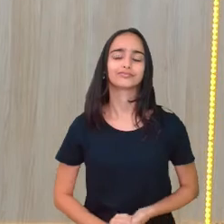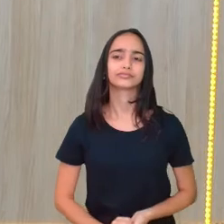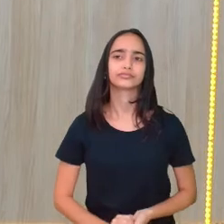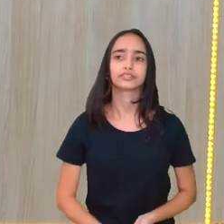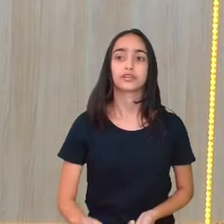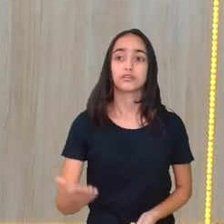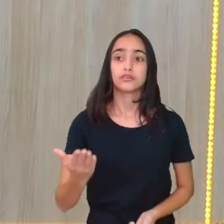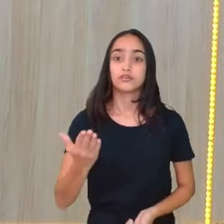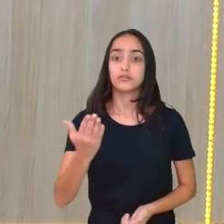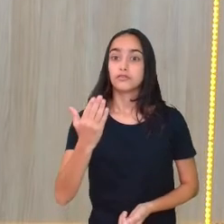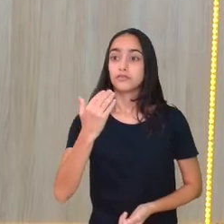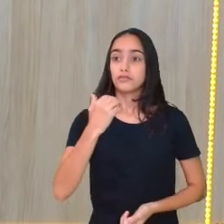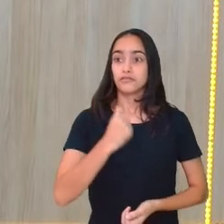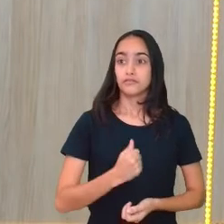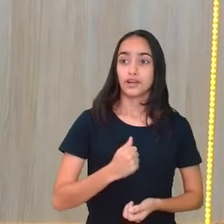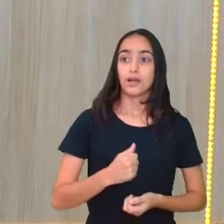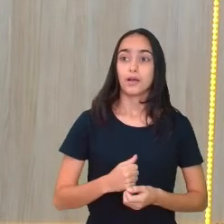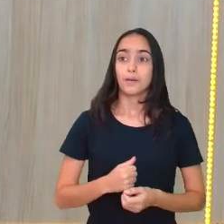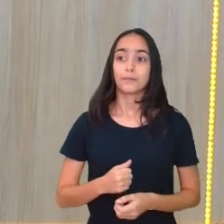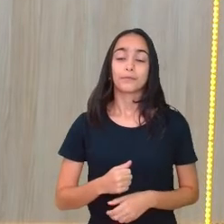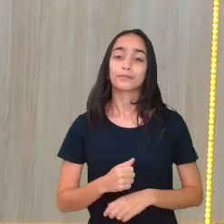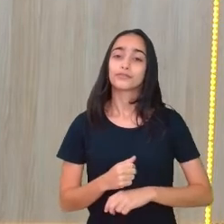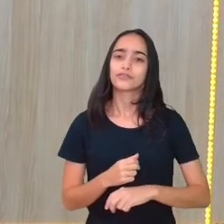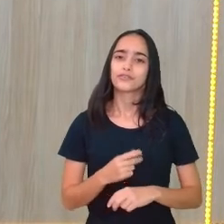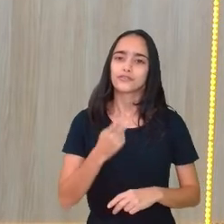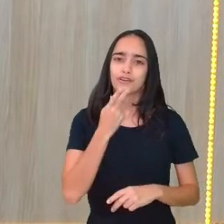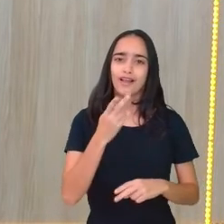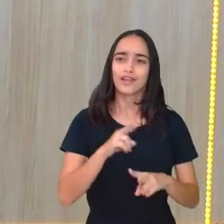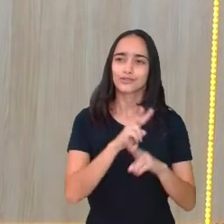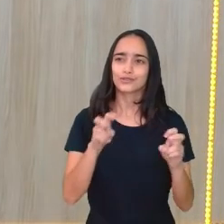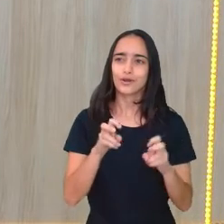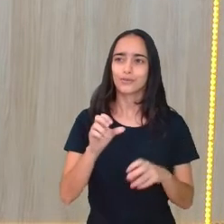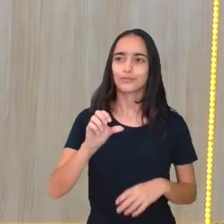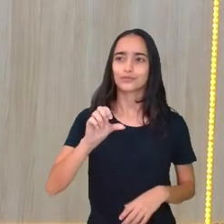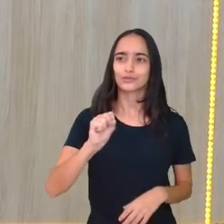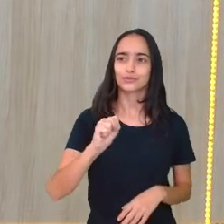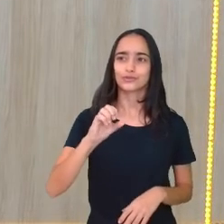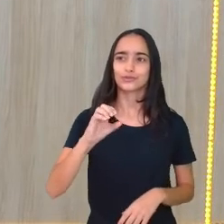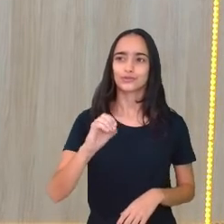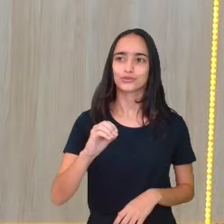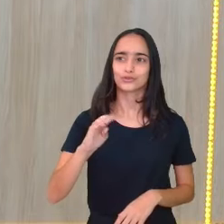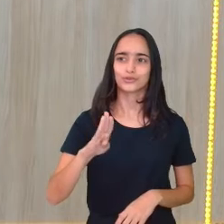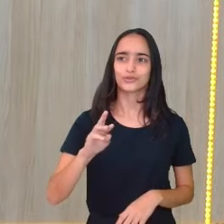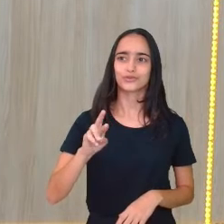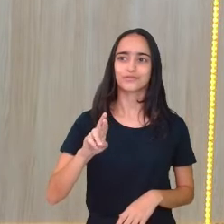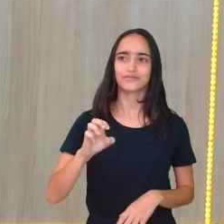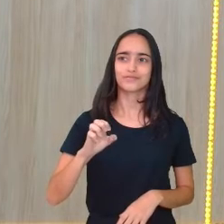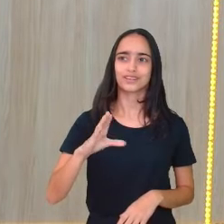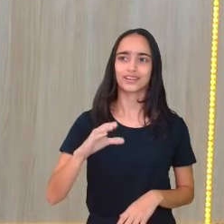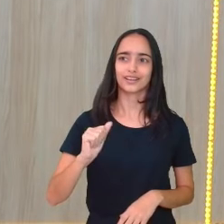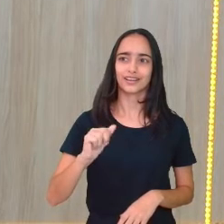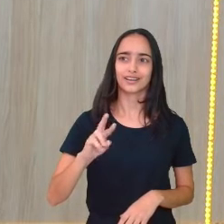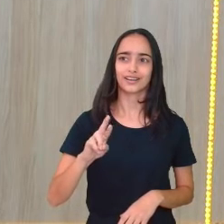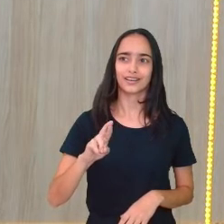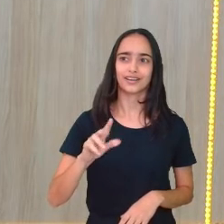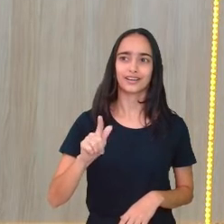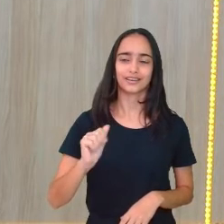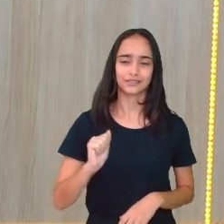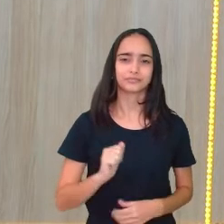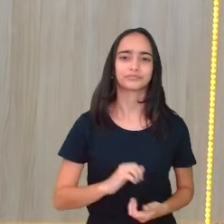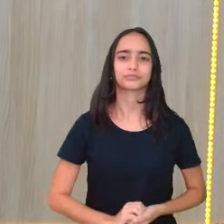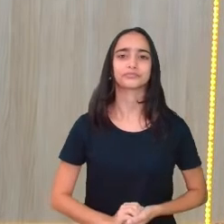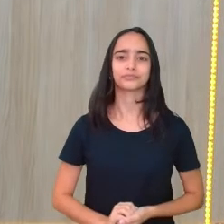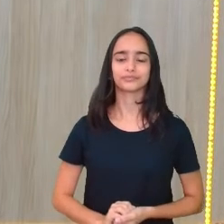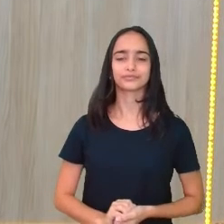Vamos para o da sobrecarga, que é pra gente finalizar. Eu já tô ali com o tempo apertado, mas vai dar tempo. Vai. Então, ó, a